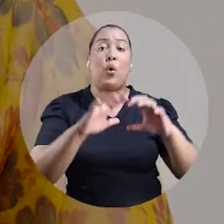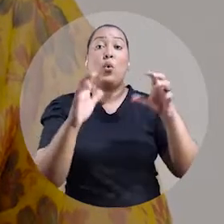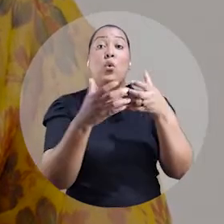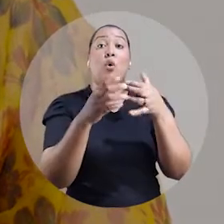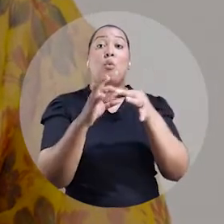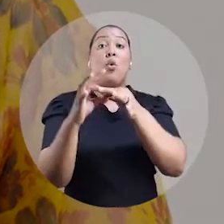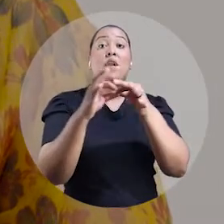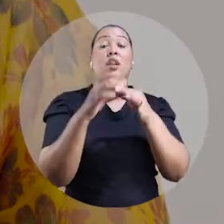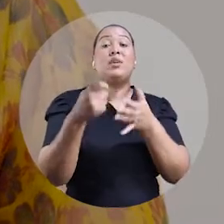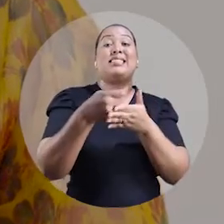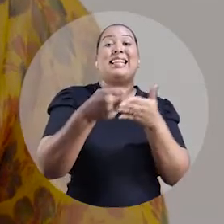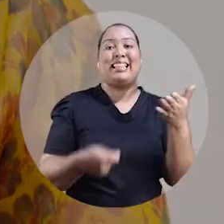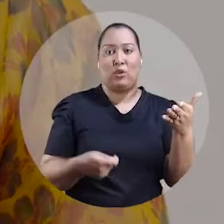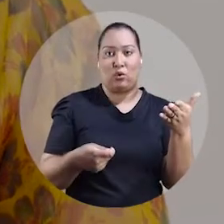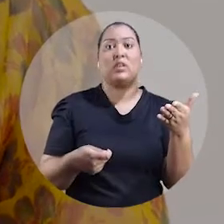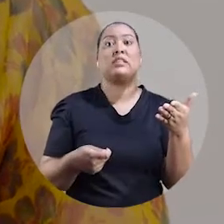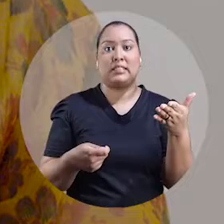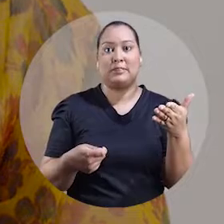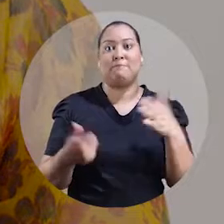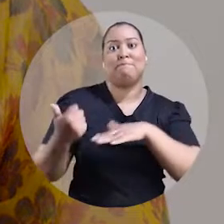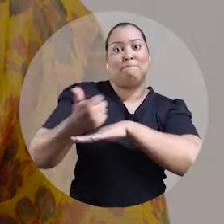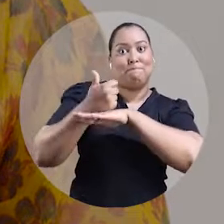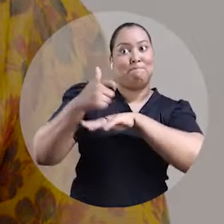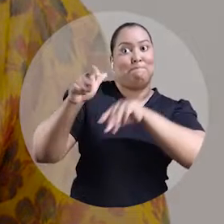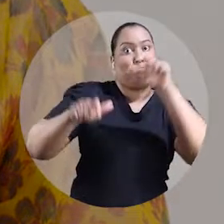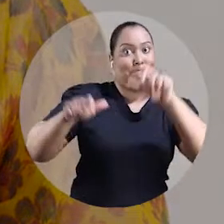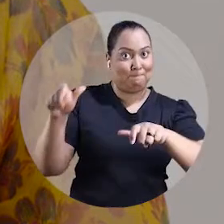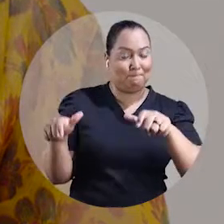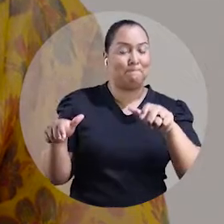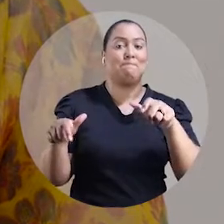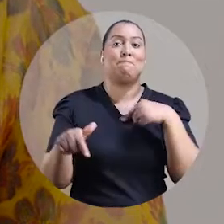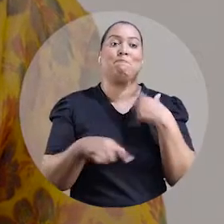de Escritores, né, e